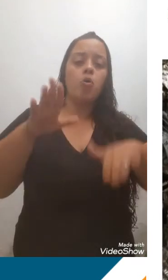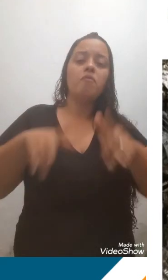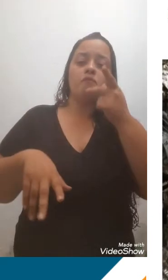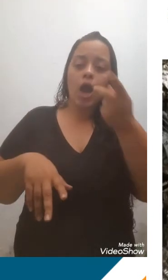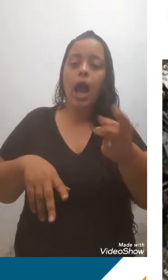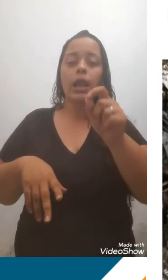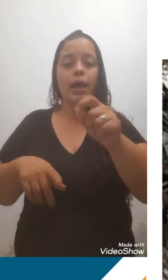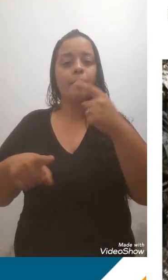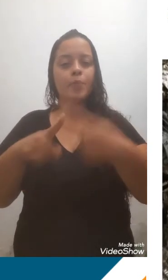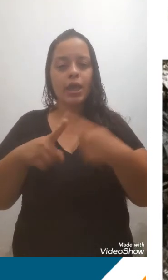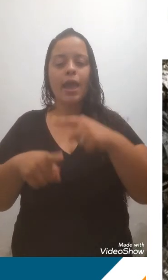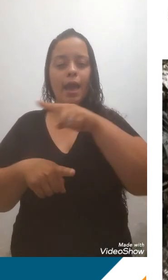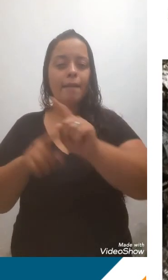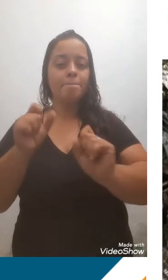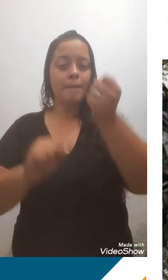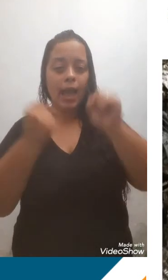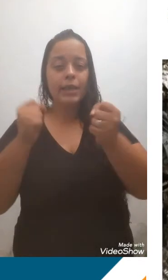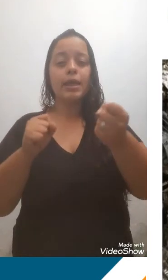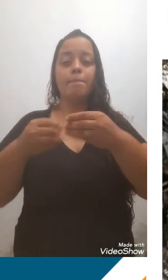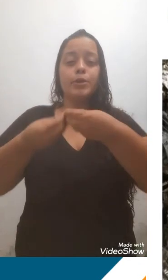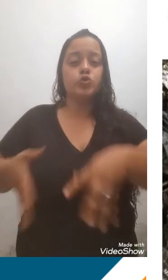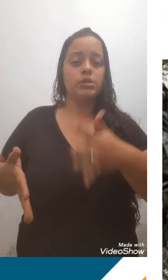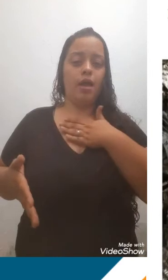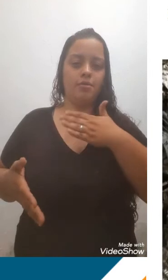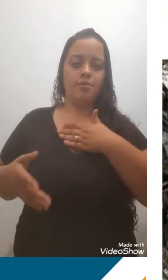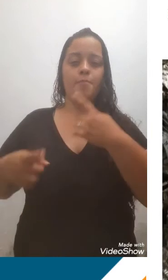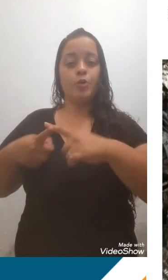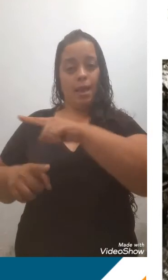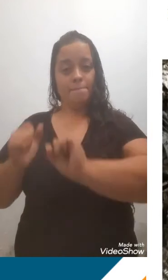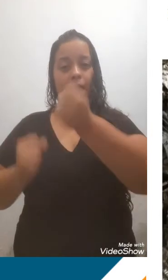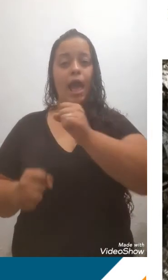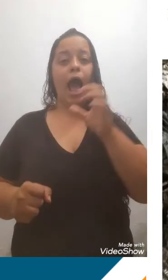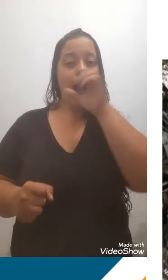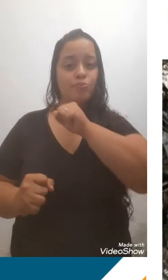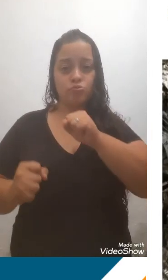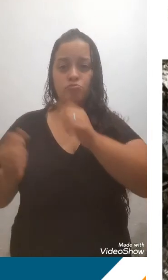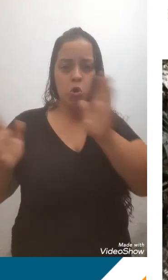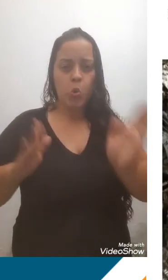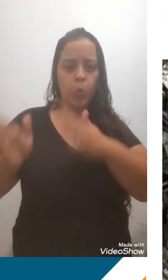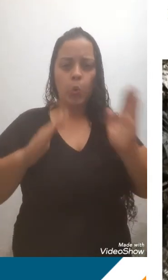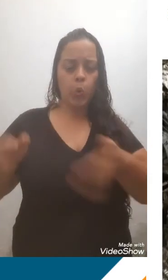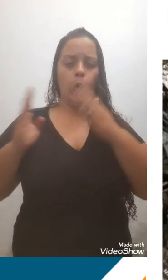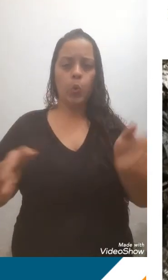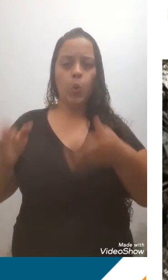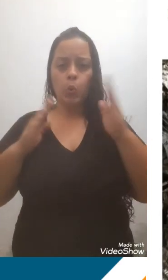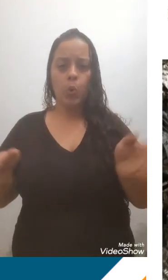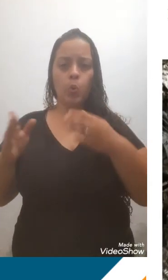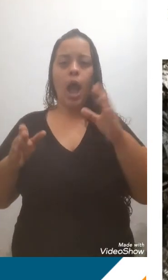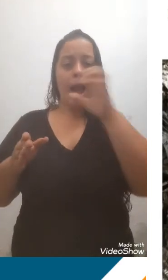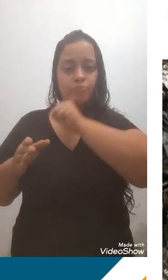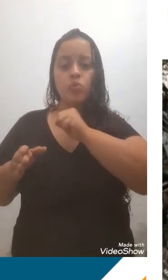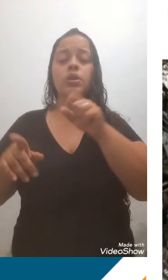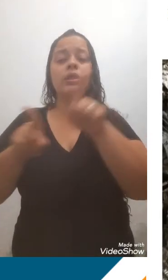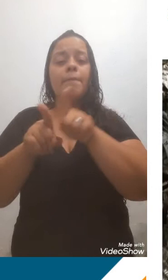máquinas tomavam postos de trabalho, porque elas produziam em maior tempo, né, elas produziam em menor